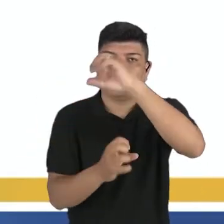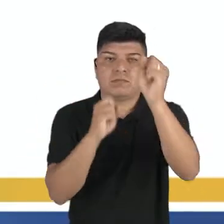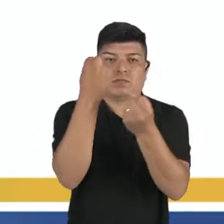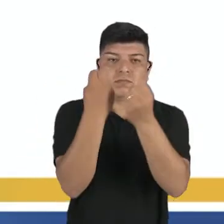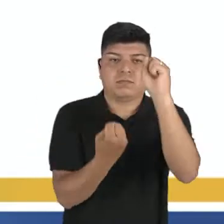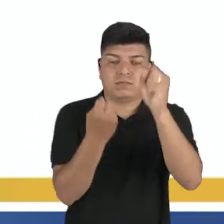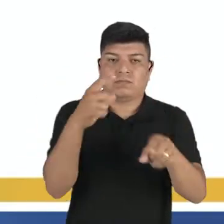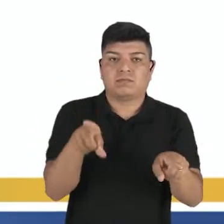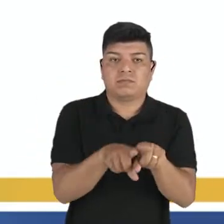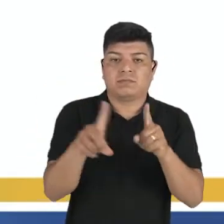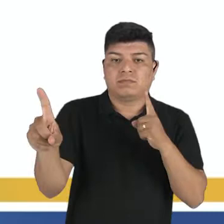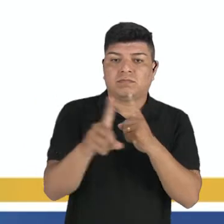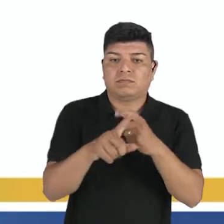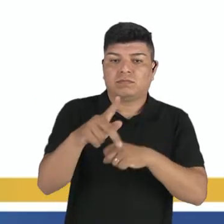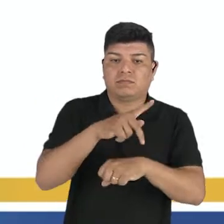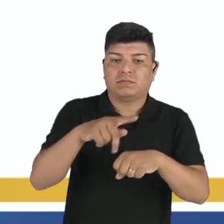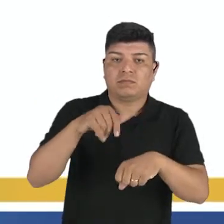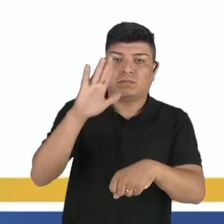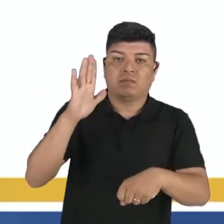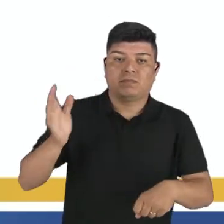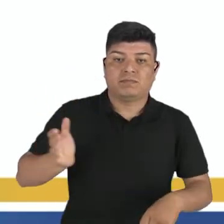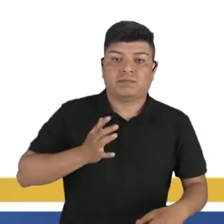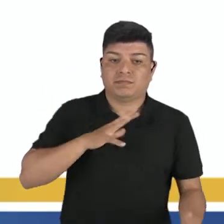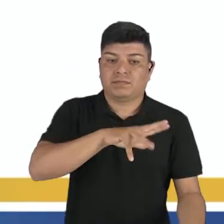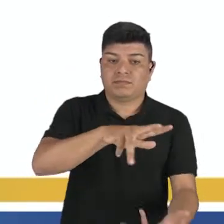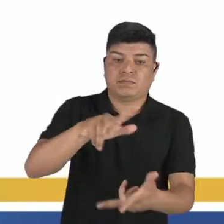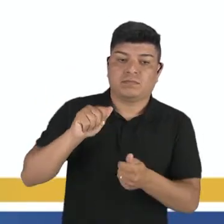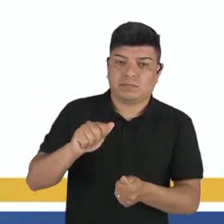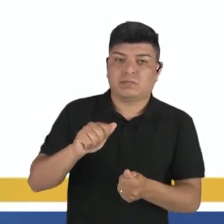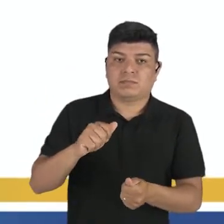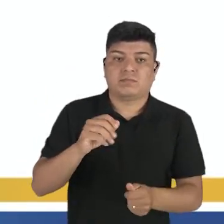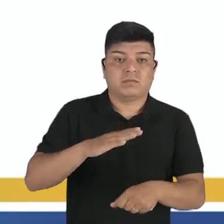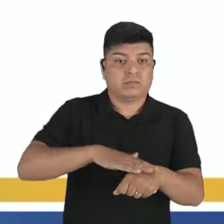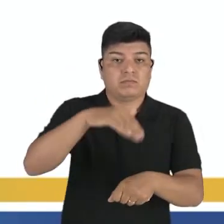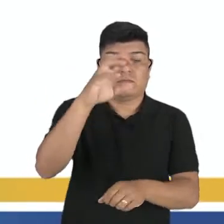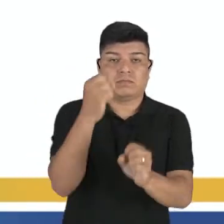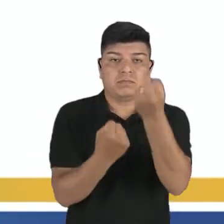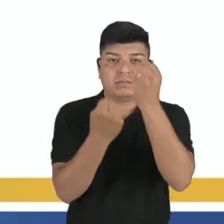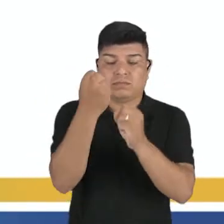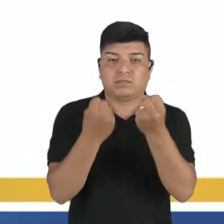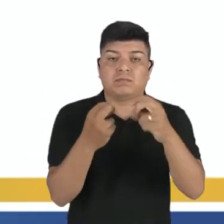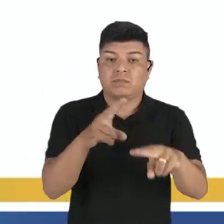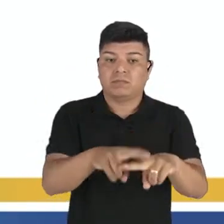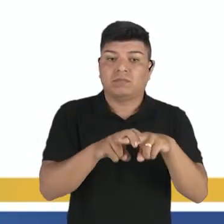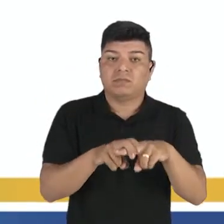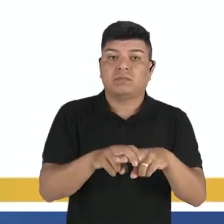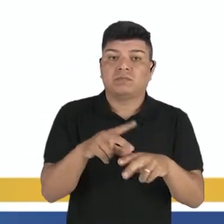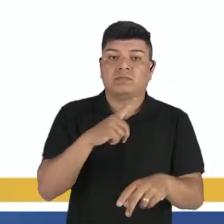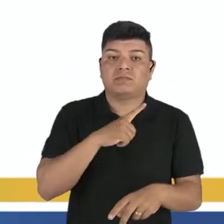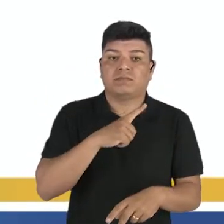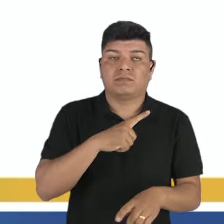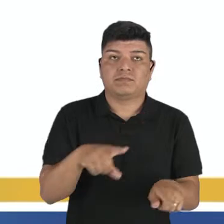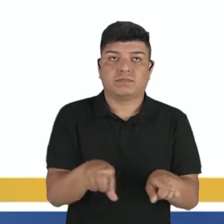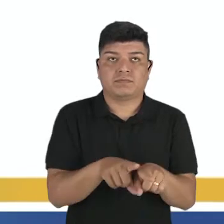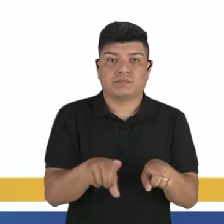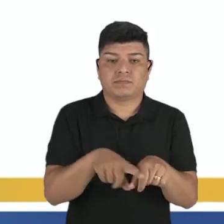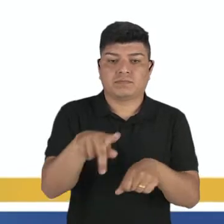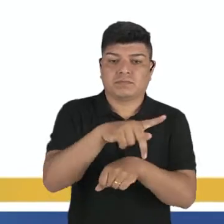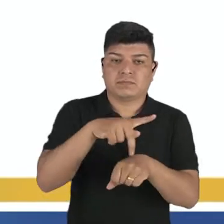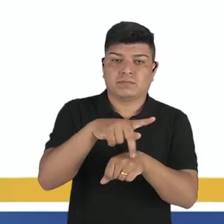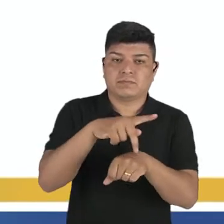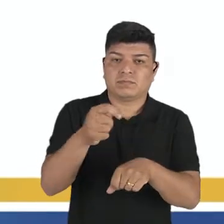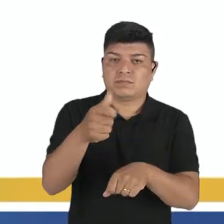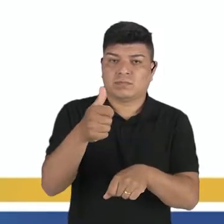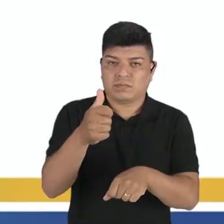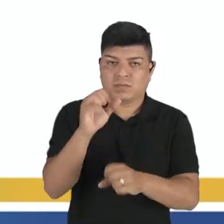Industrial. É lá também que se encontram os países mais ricos do mundo, os mais industrializados, apesar de que também existem